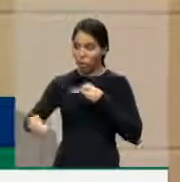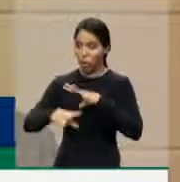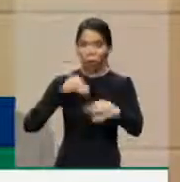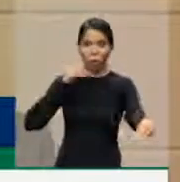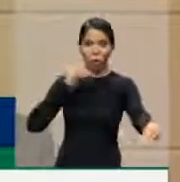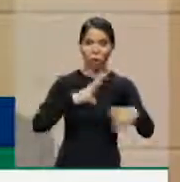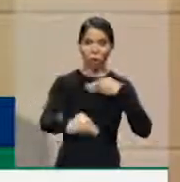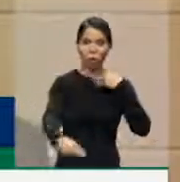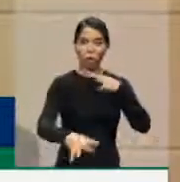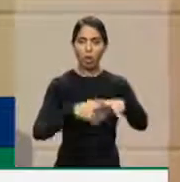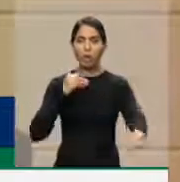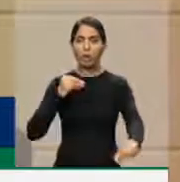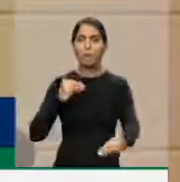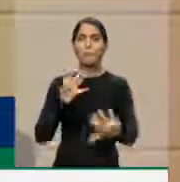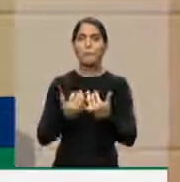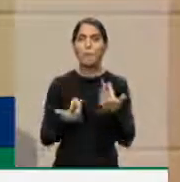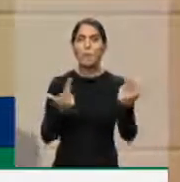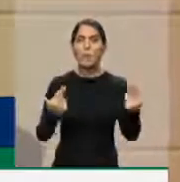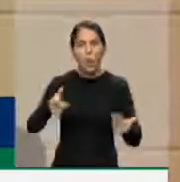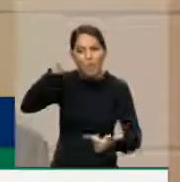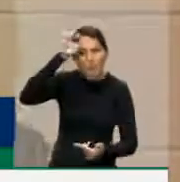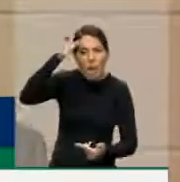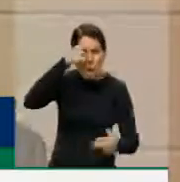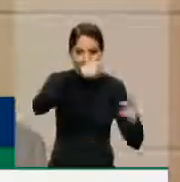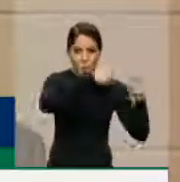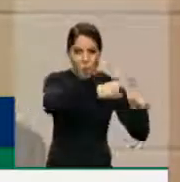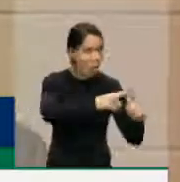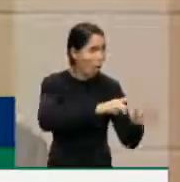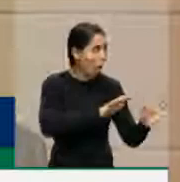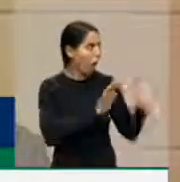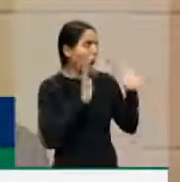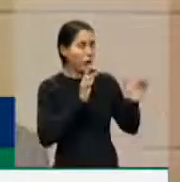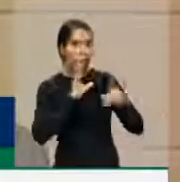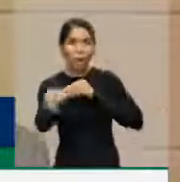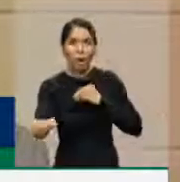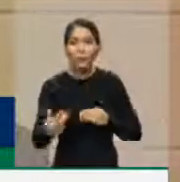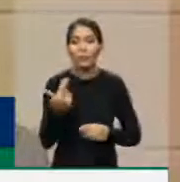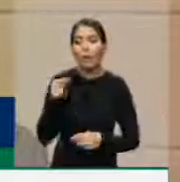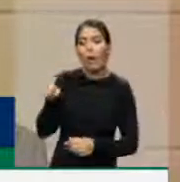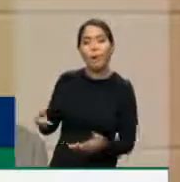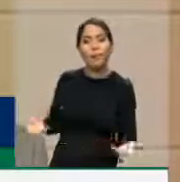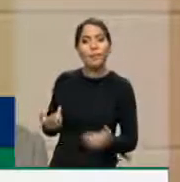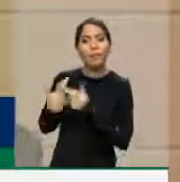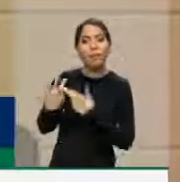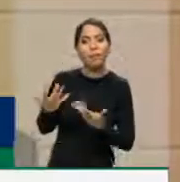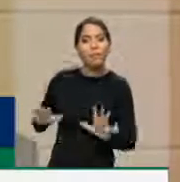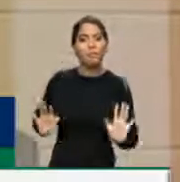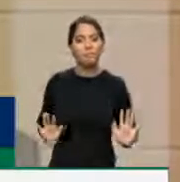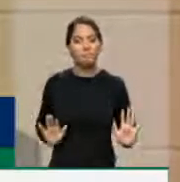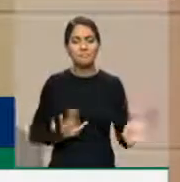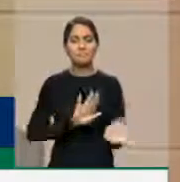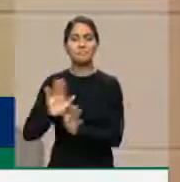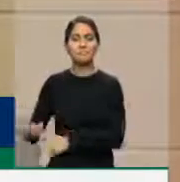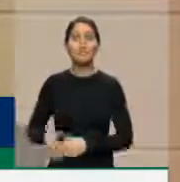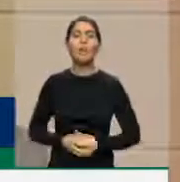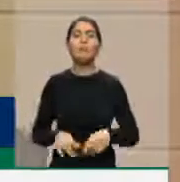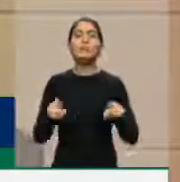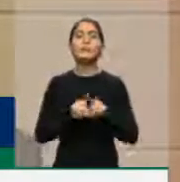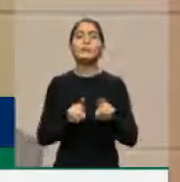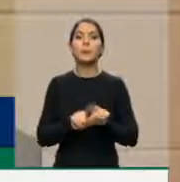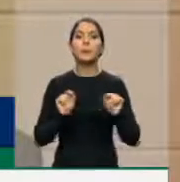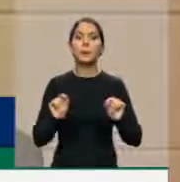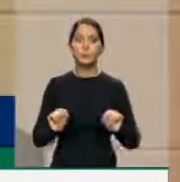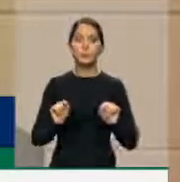diabo foge da cruz. Depois ele disse que, como aconteceu em grande parte do mundo, parcela da